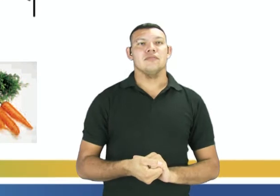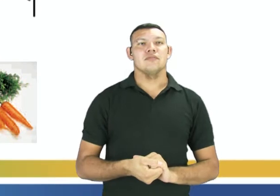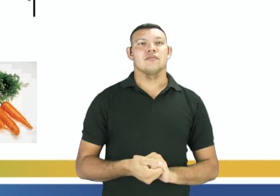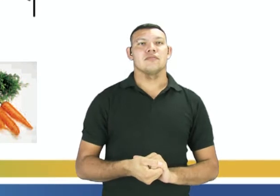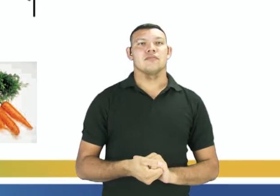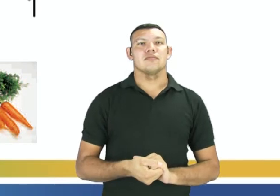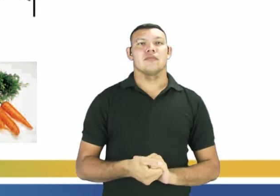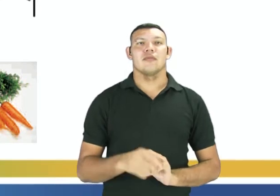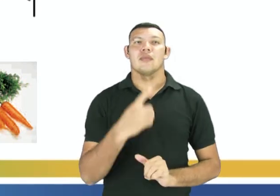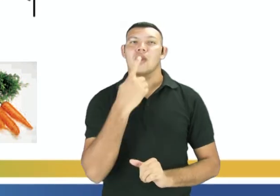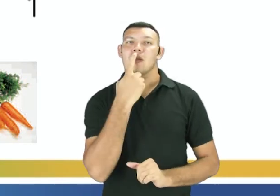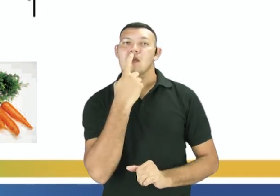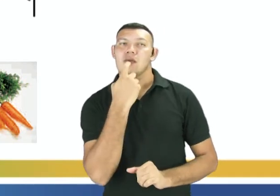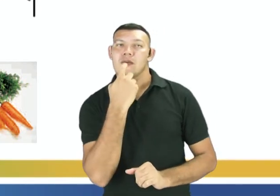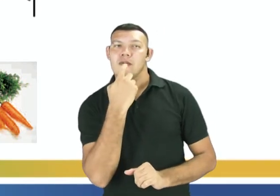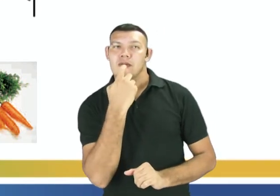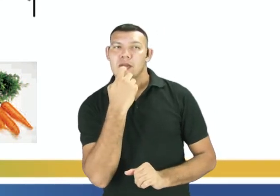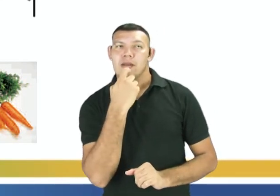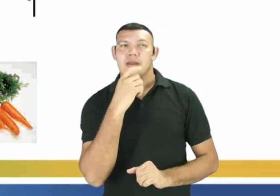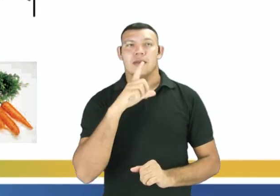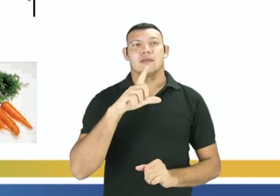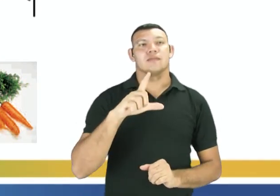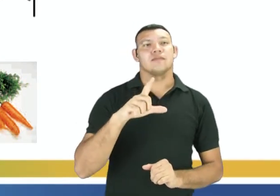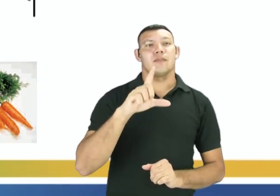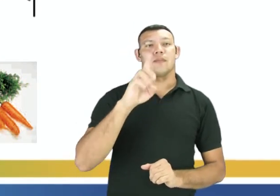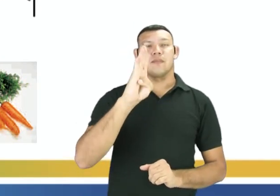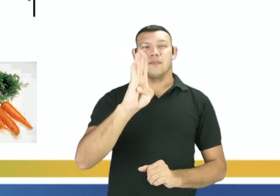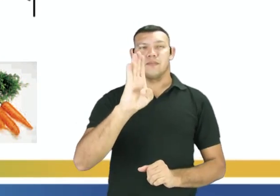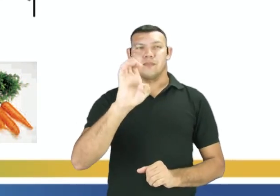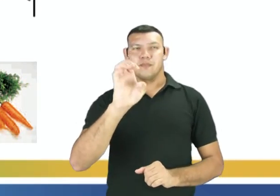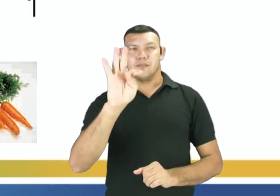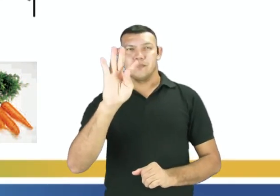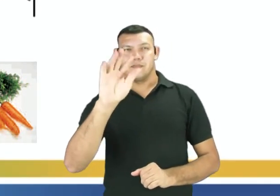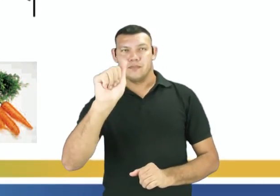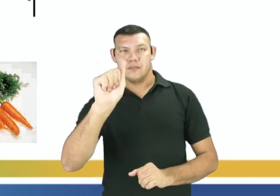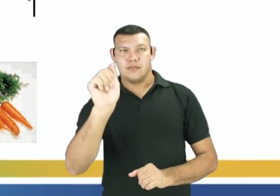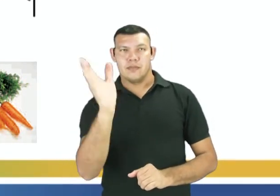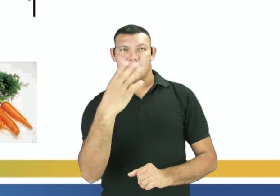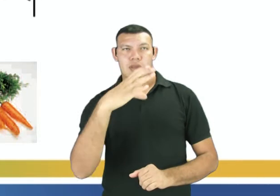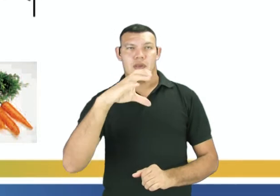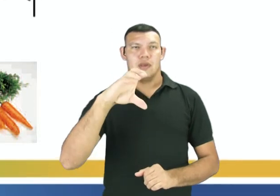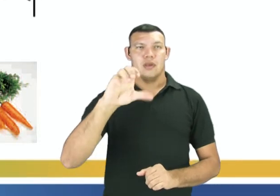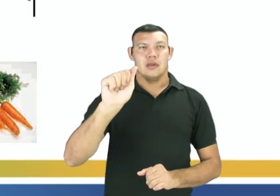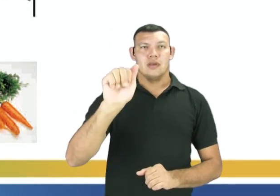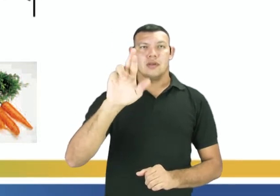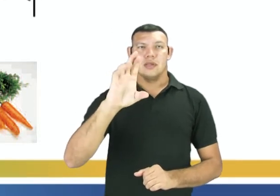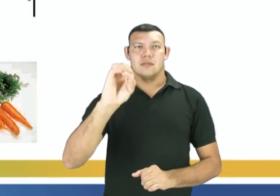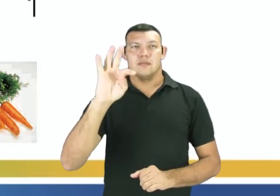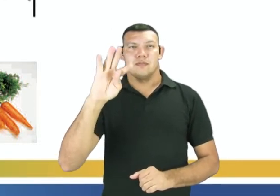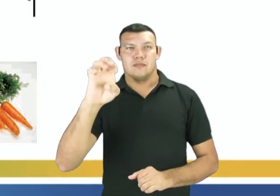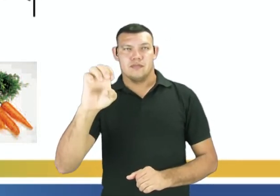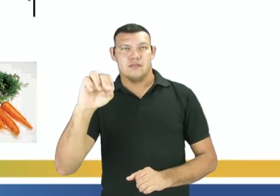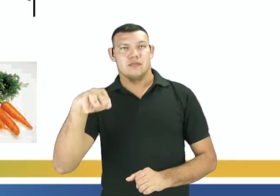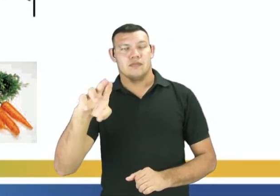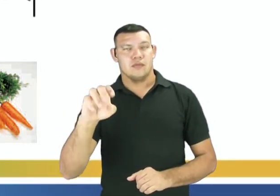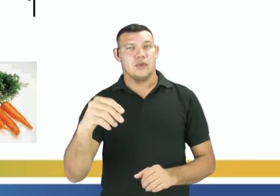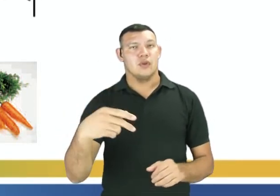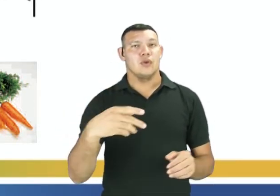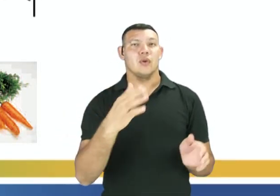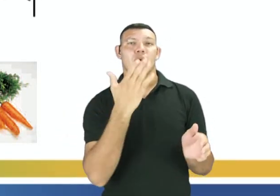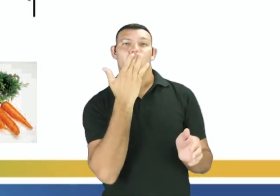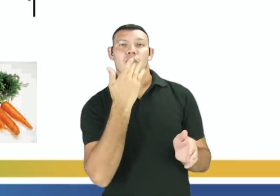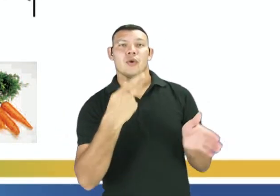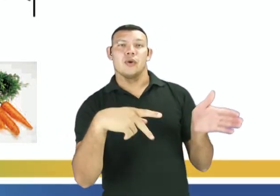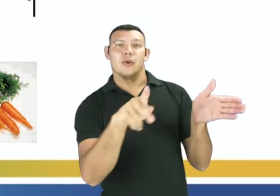característica presente na cenoura, E também ele tem ligações conjugadas, que é uma ligação dupla, outra